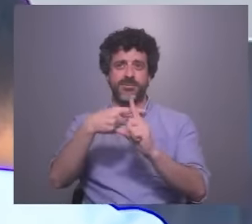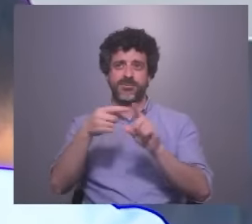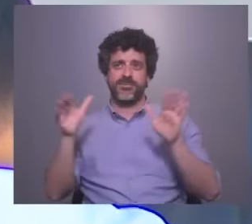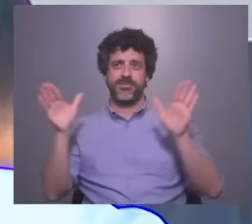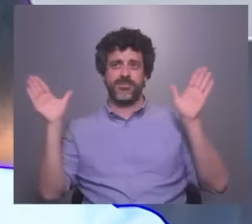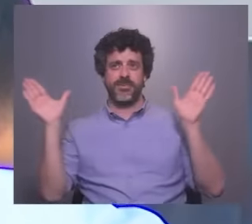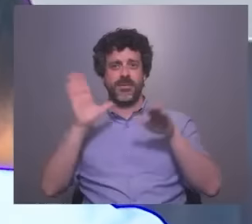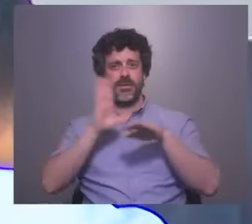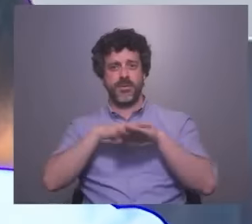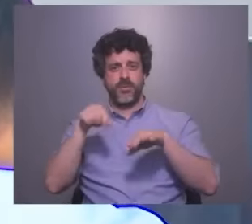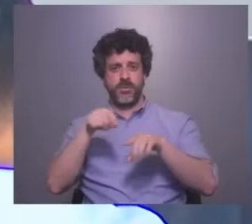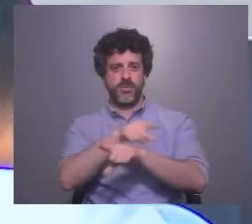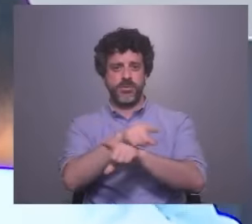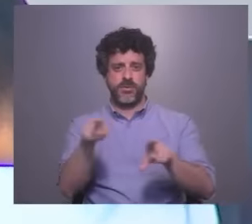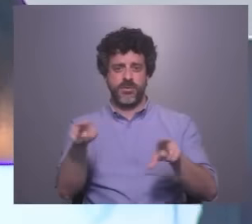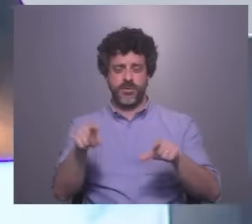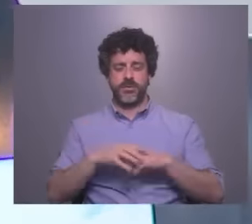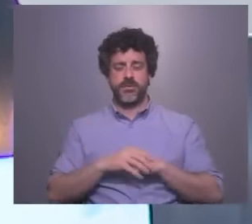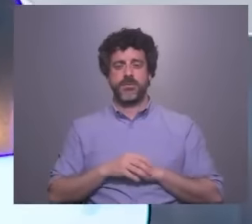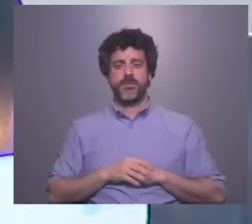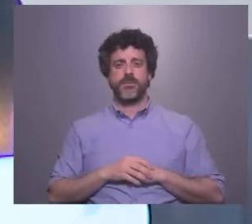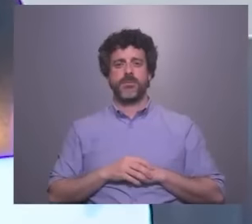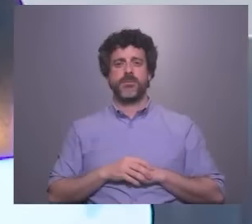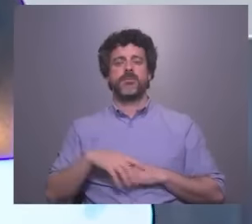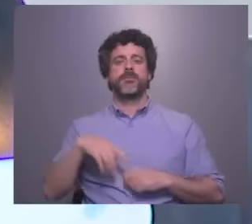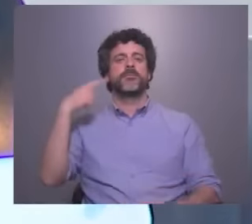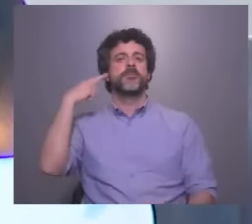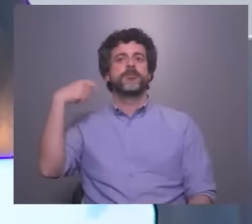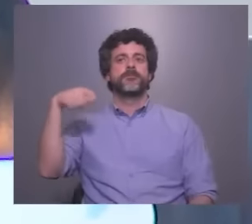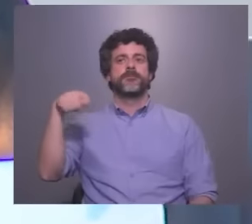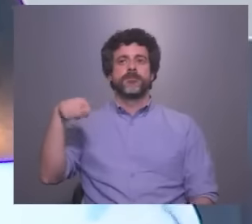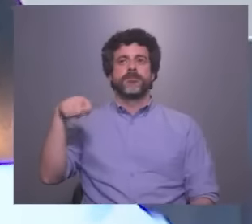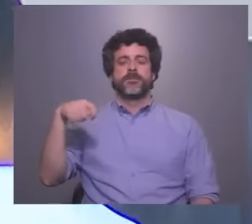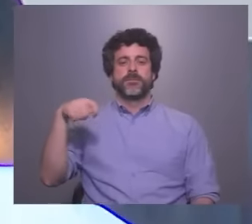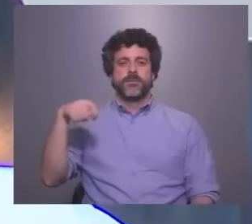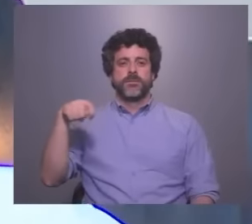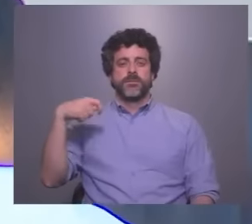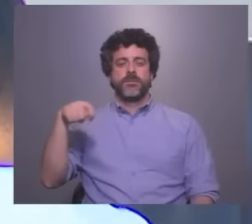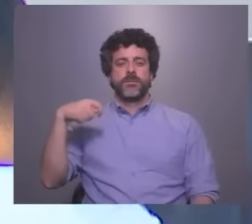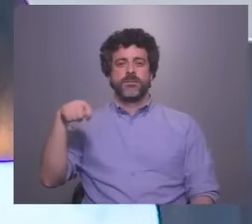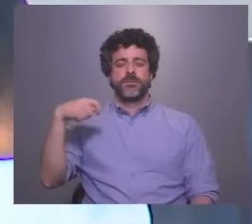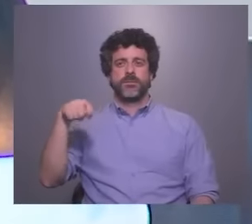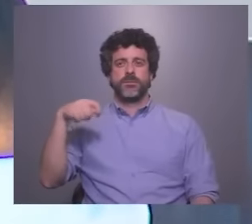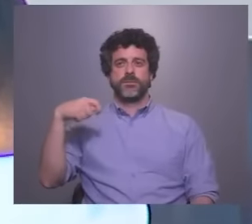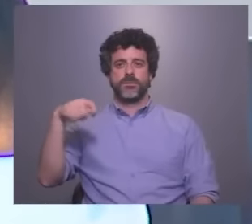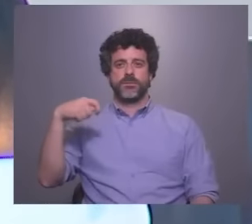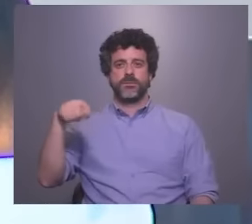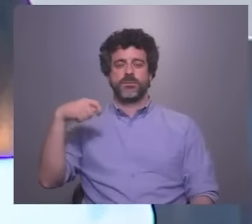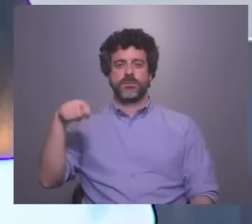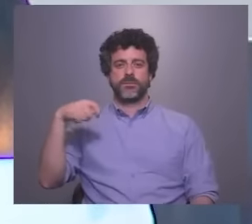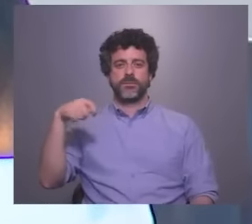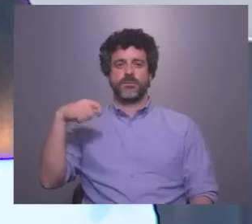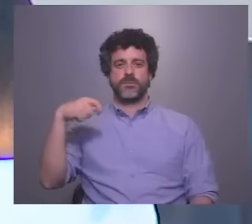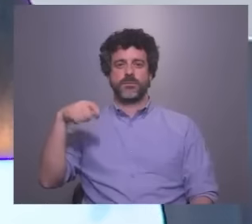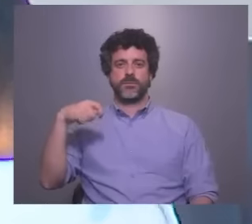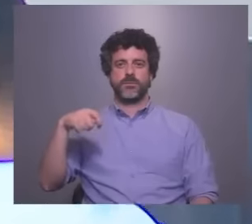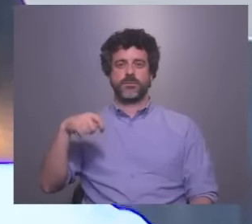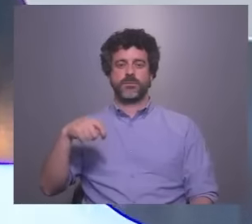Tomai todos e comai, isto é o meu corpo, que